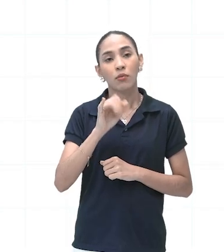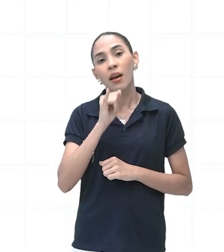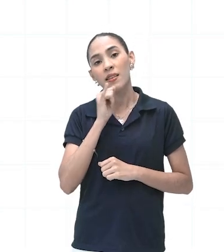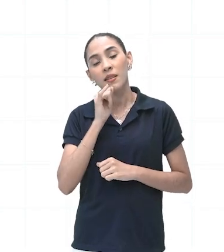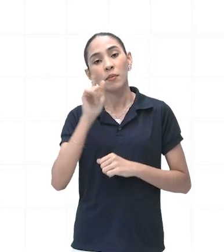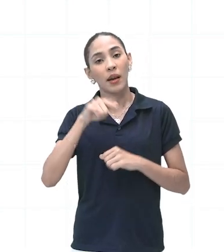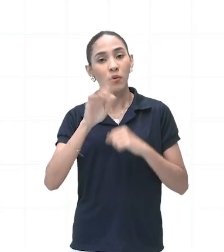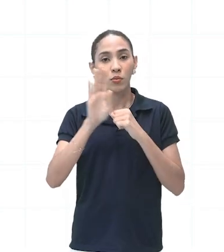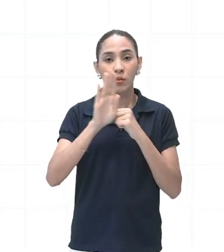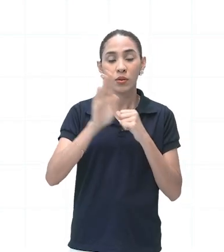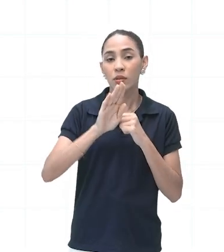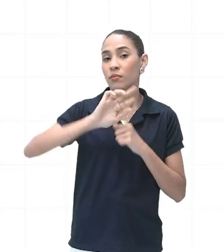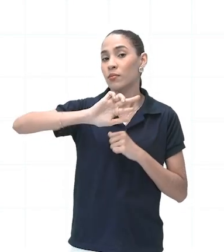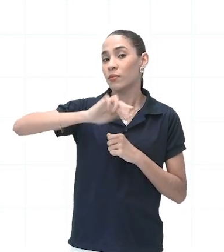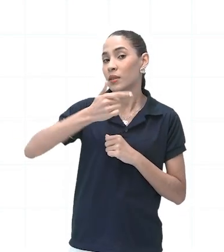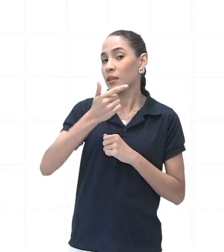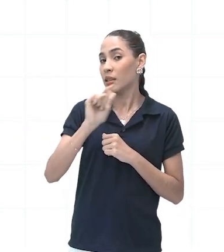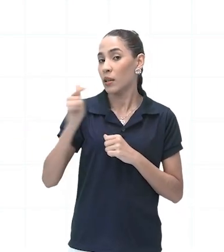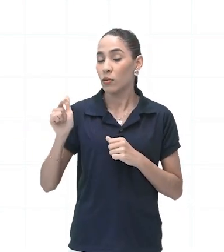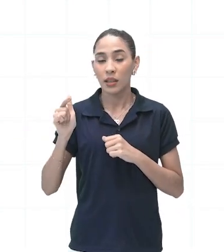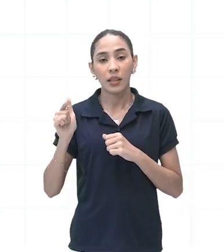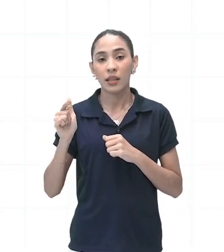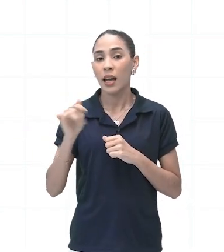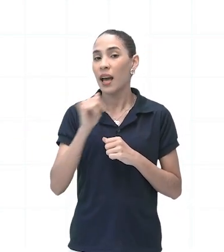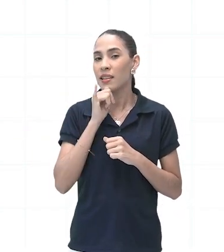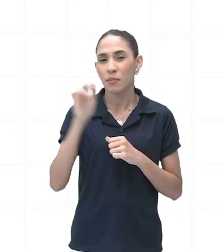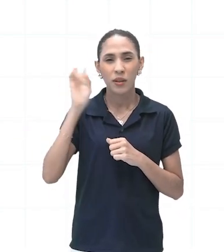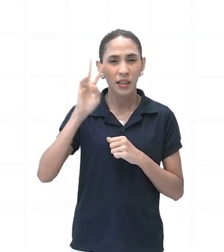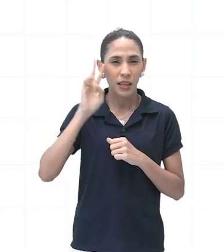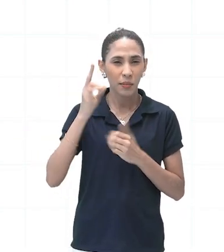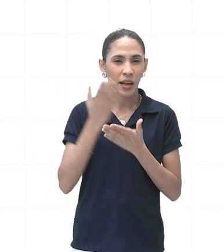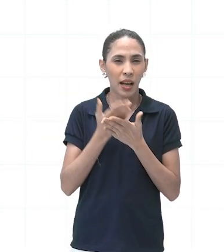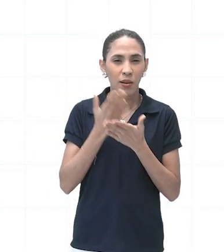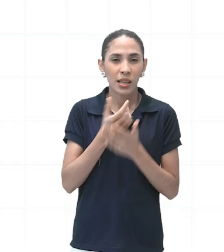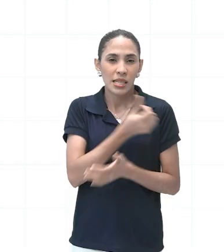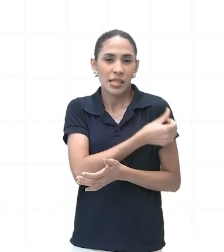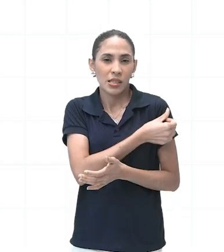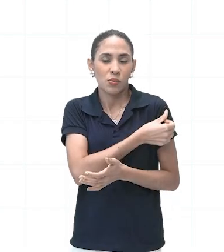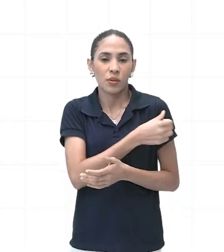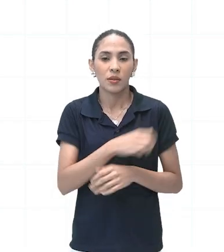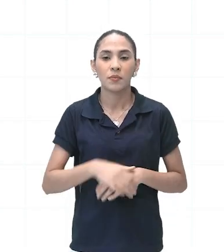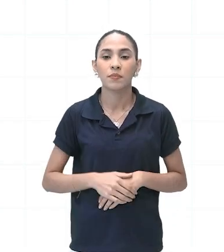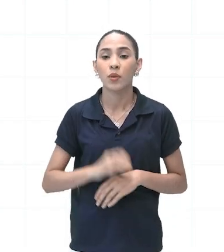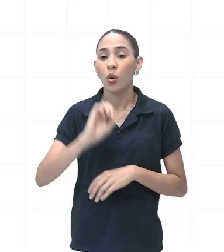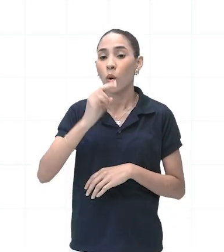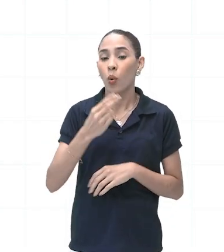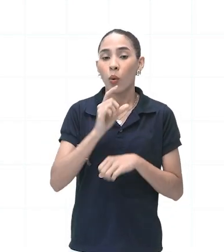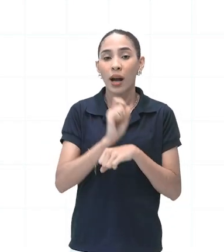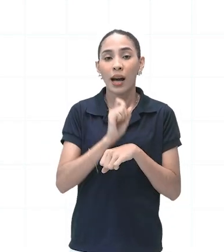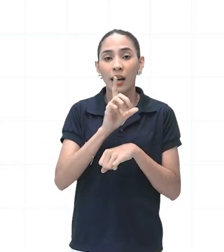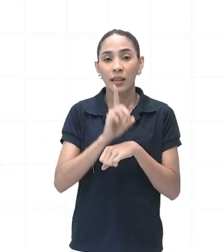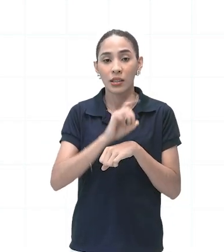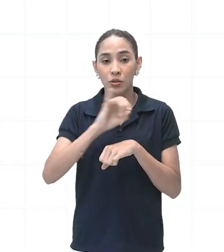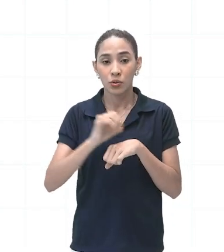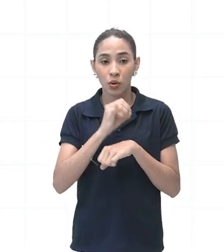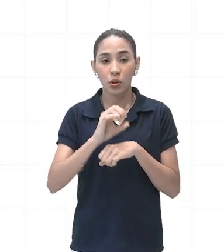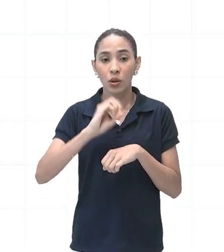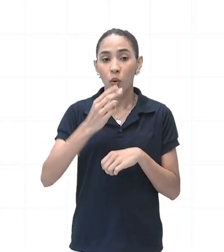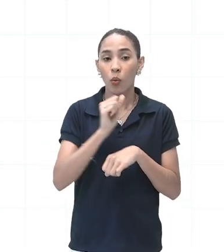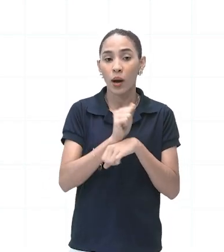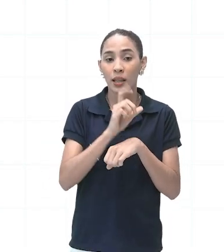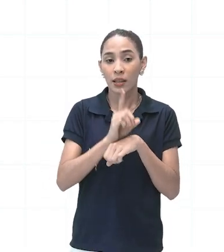substantivo que não vai ter ali existência própria. Lembra lá das aulas do 6º ano, né? Ou com adjetivos ou